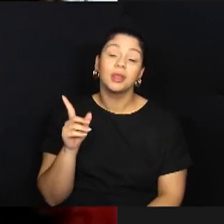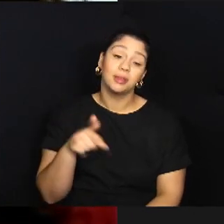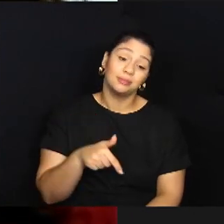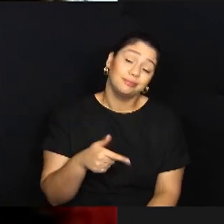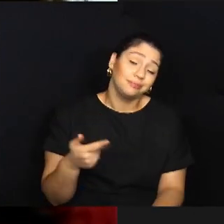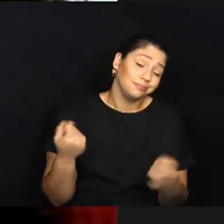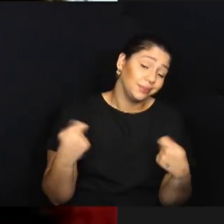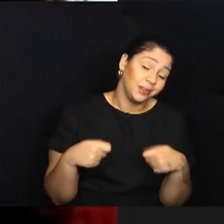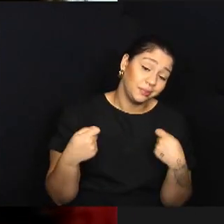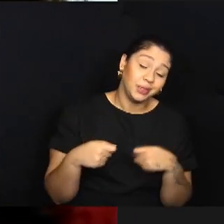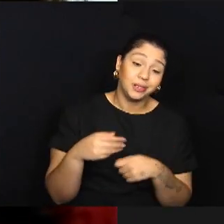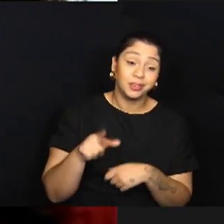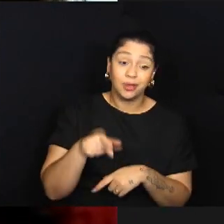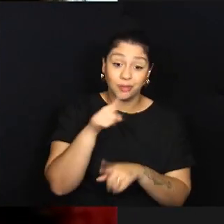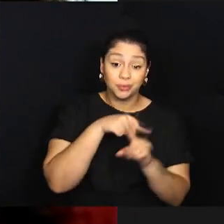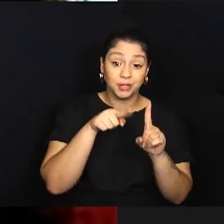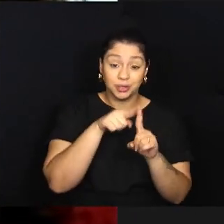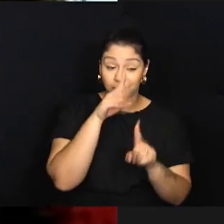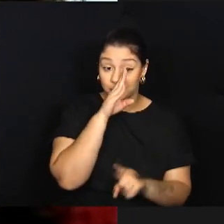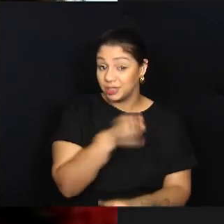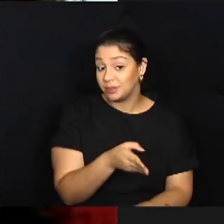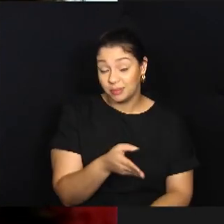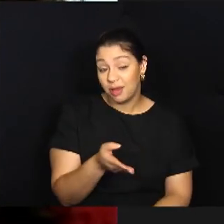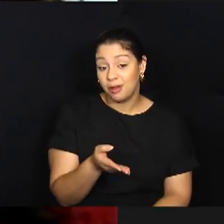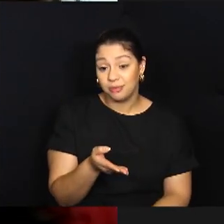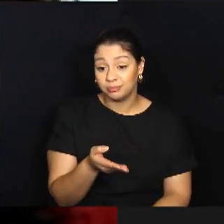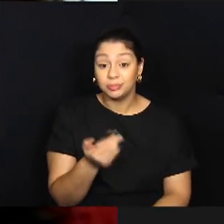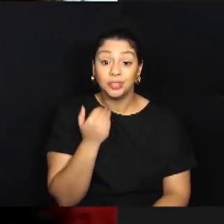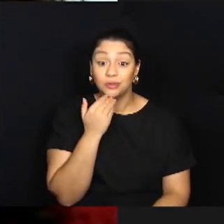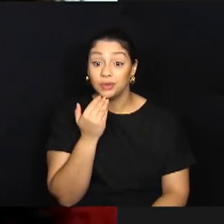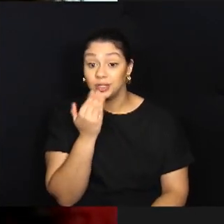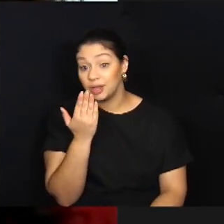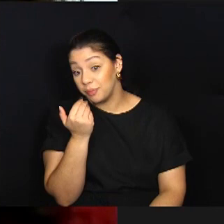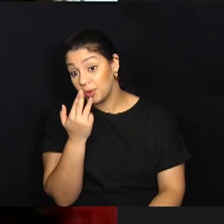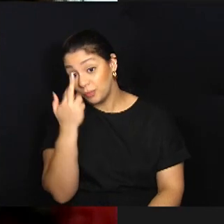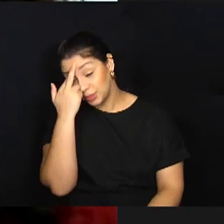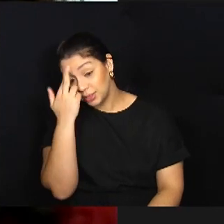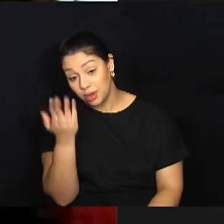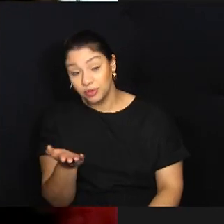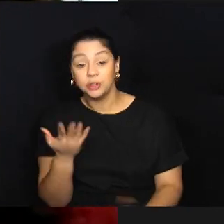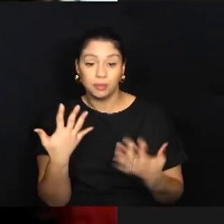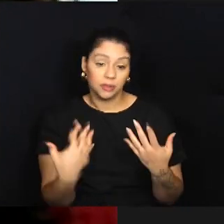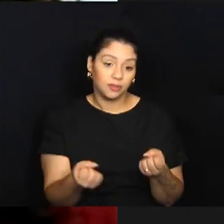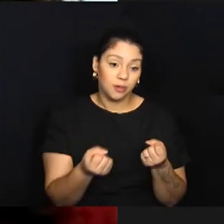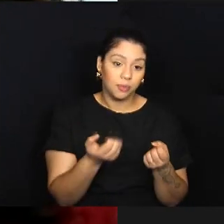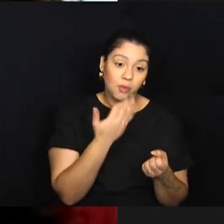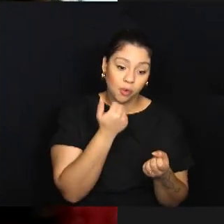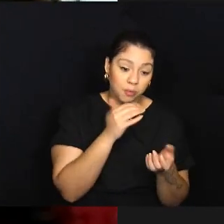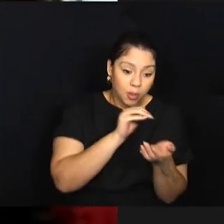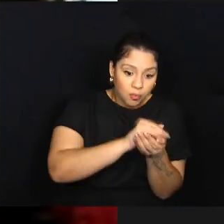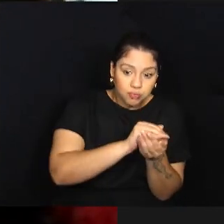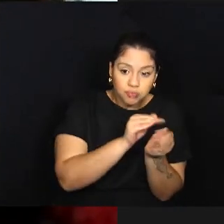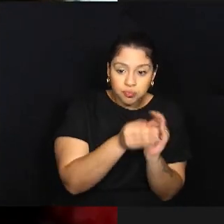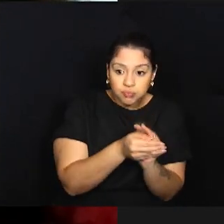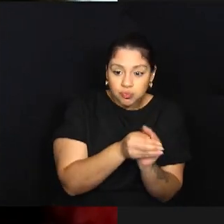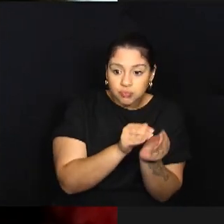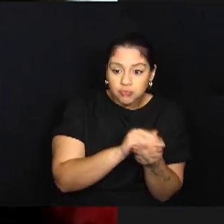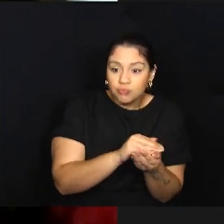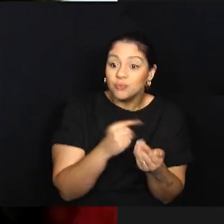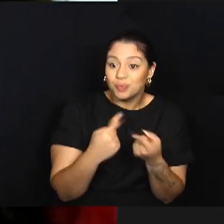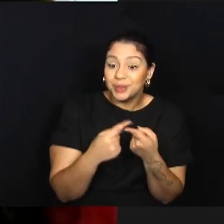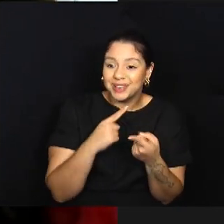o principal. Não vai dar para almoçar hoje, mas nós vamos comer aqui uma empadinha, porque naquela região tem um monte de